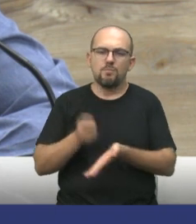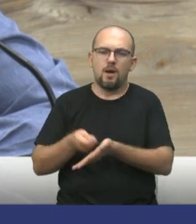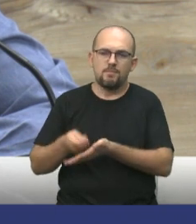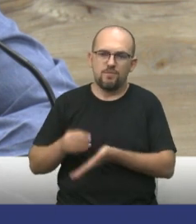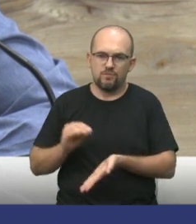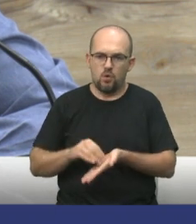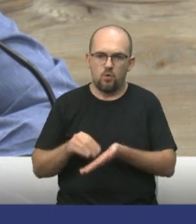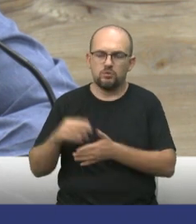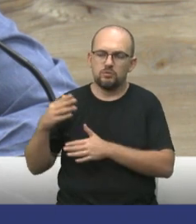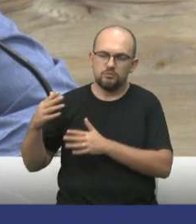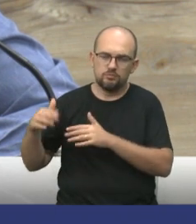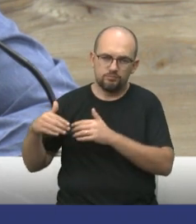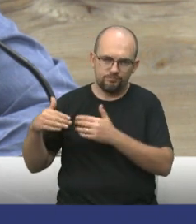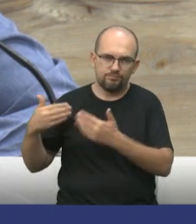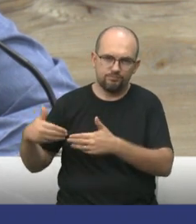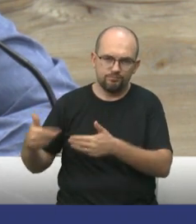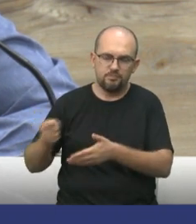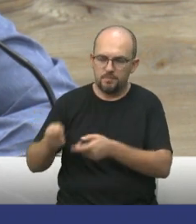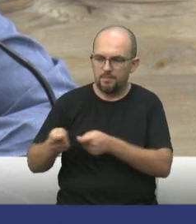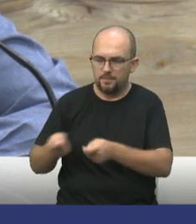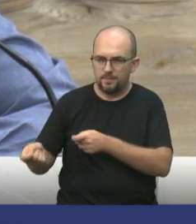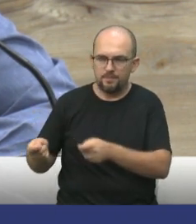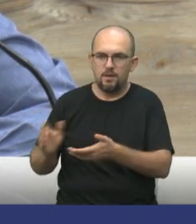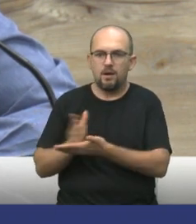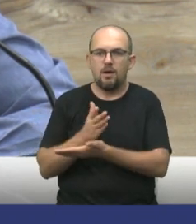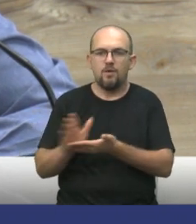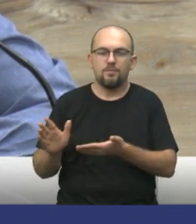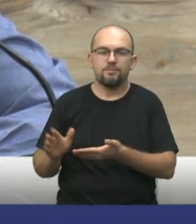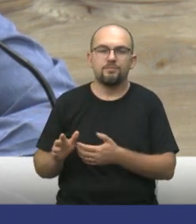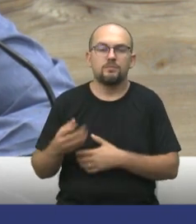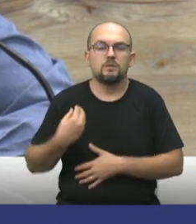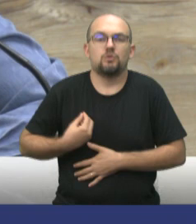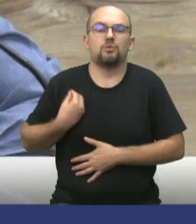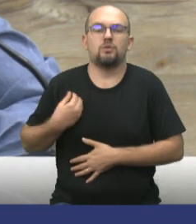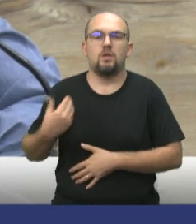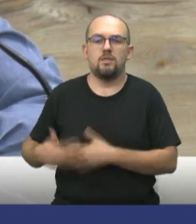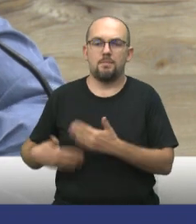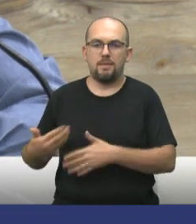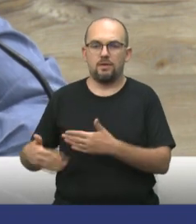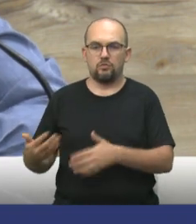serem processados, também tem despesas que estão em andamento, né?